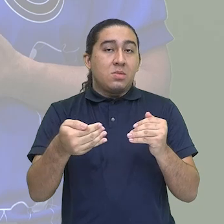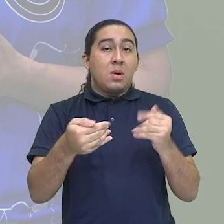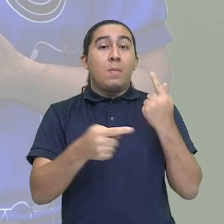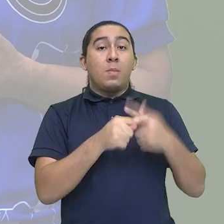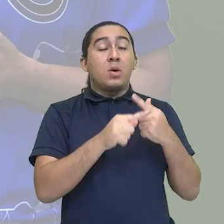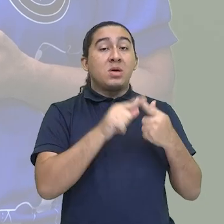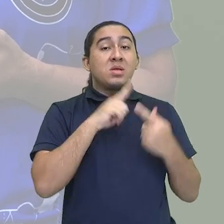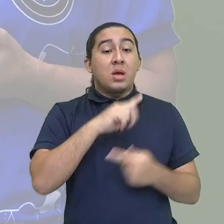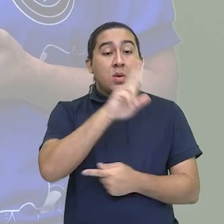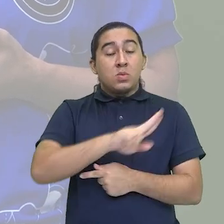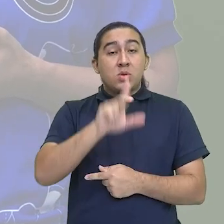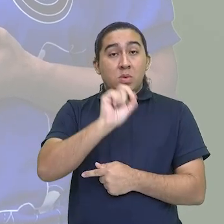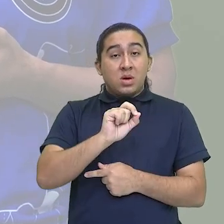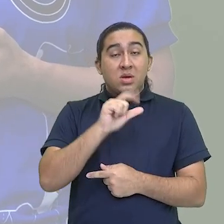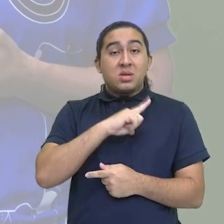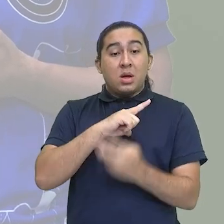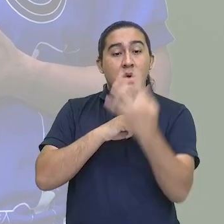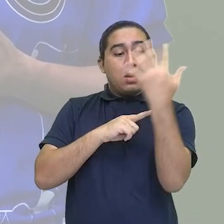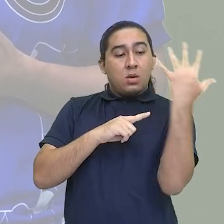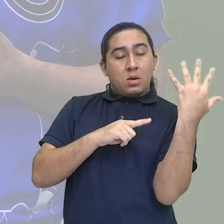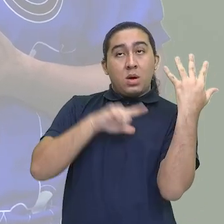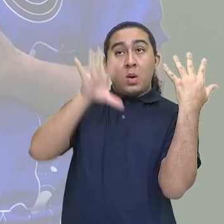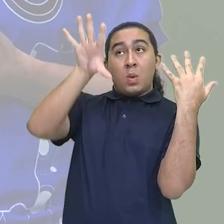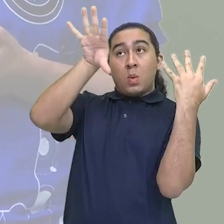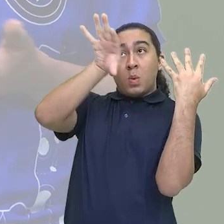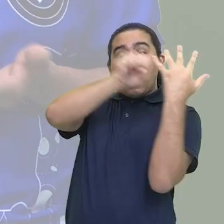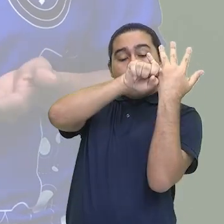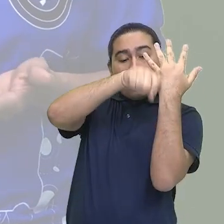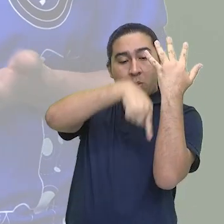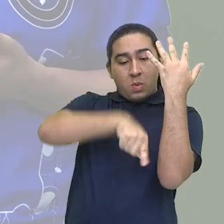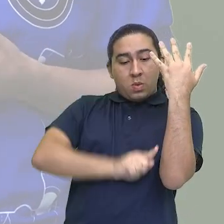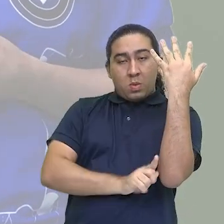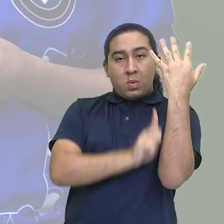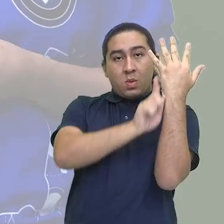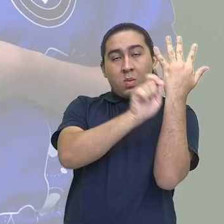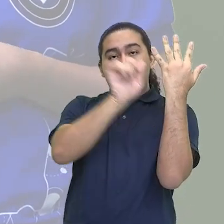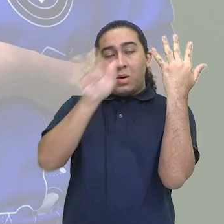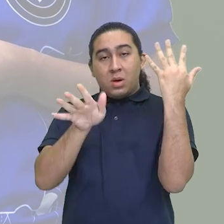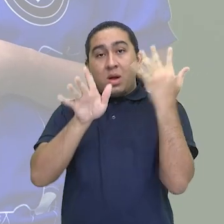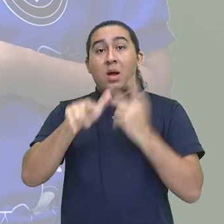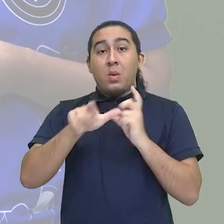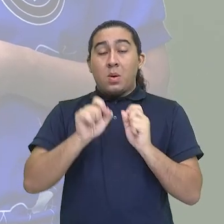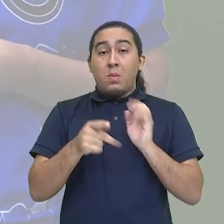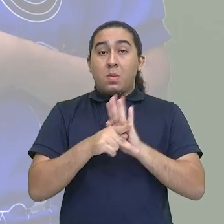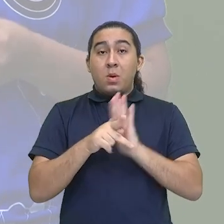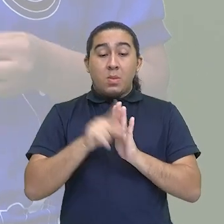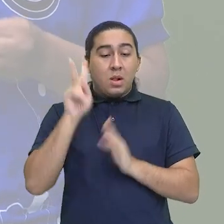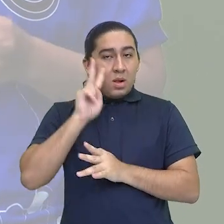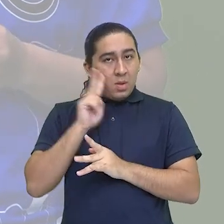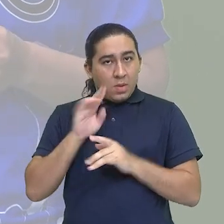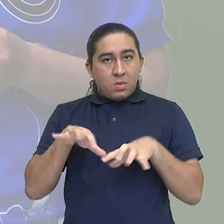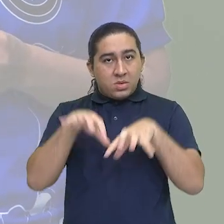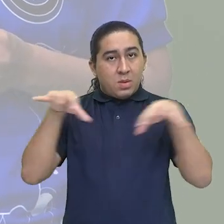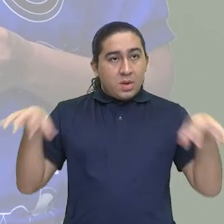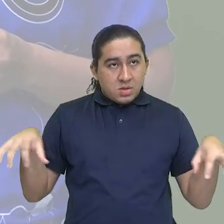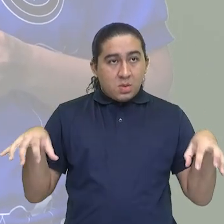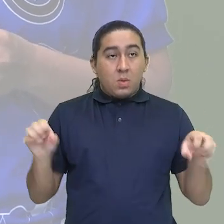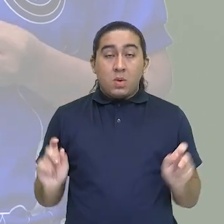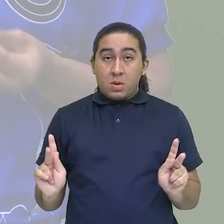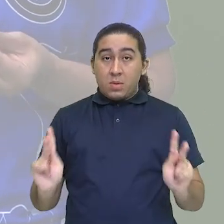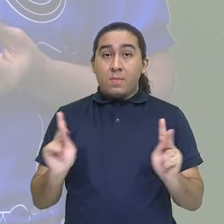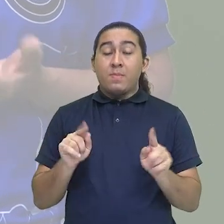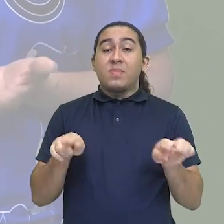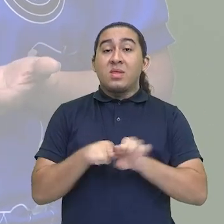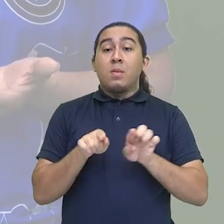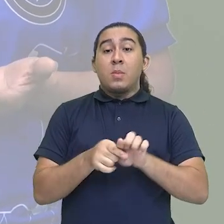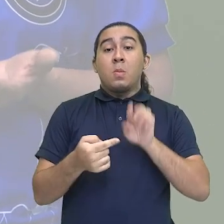de fotossíntese, para a gente relembrar aí esses conceitos de seres autotróficos e heterotróficos. E, a partir daí,